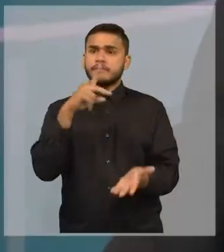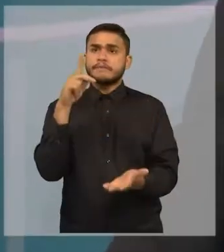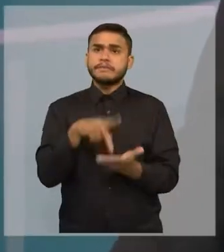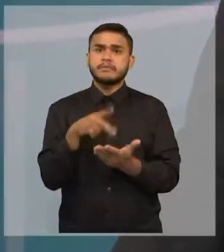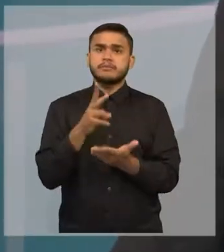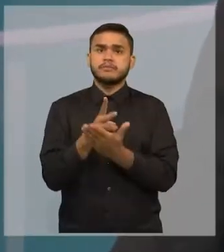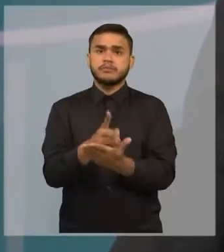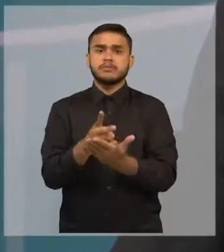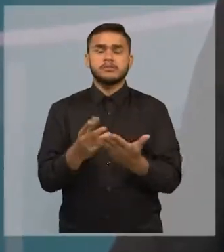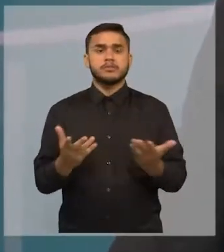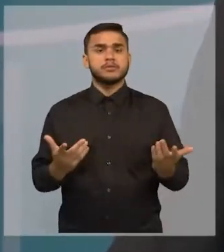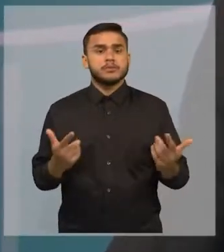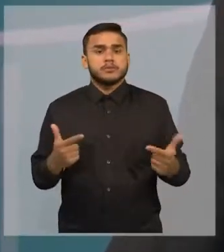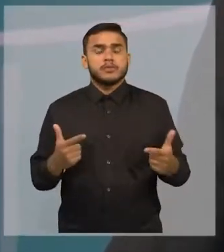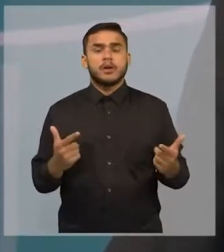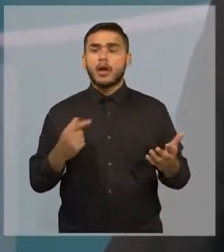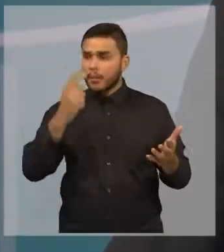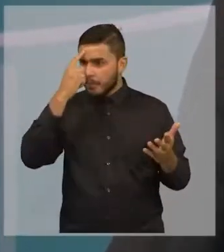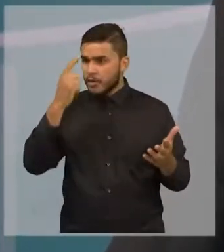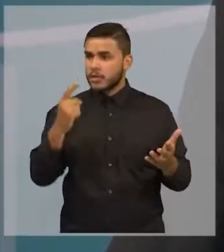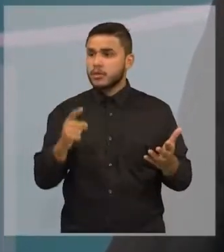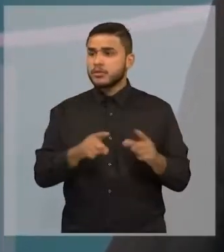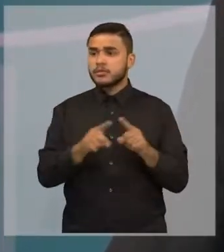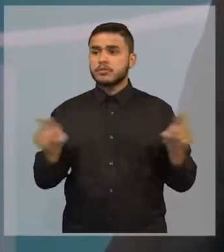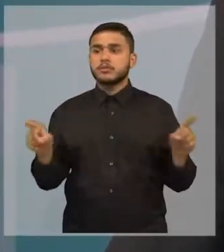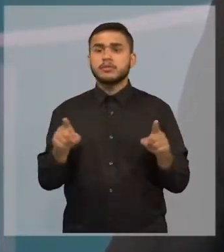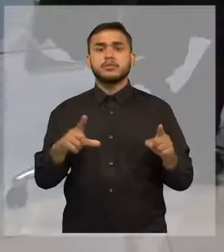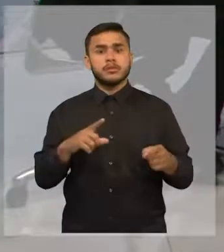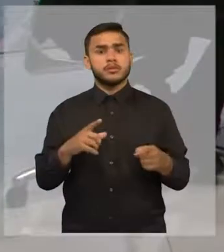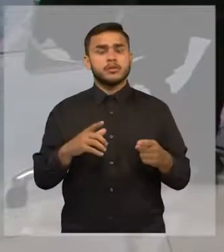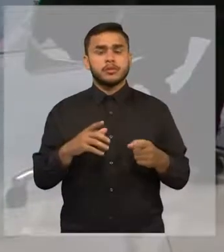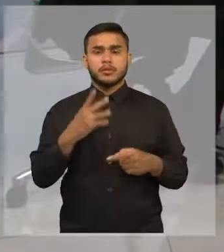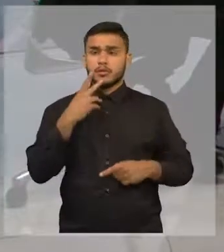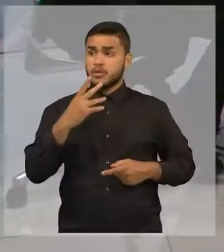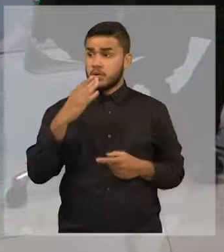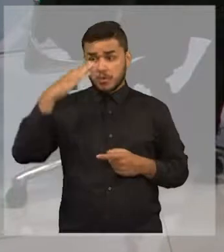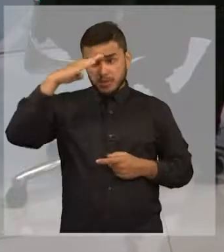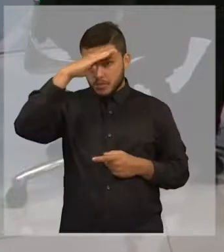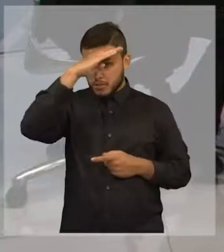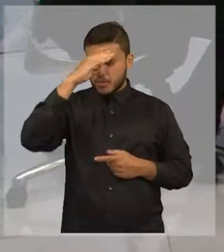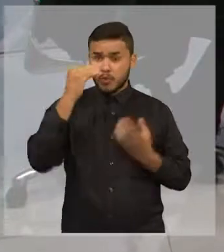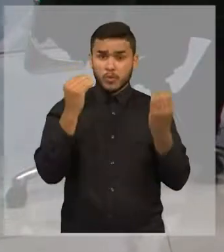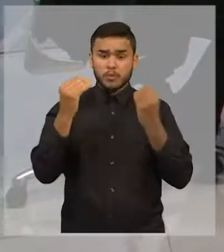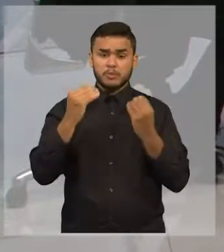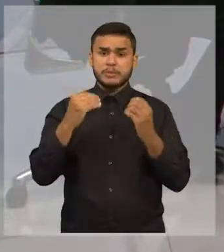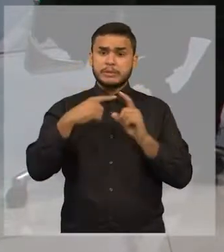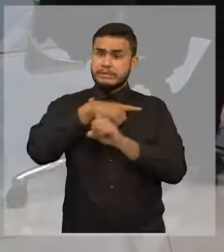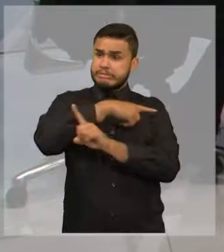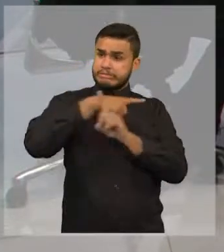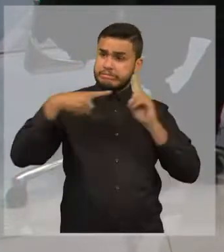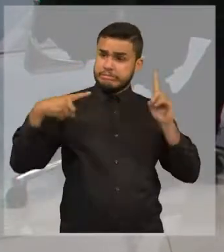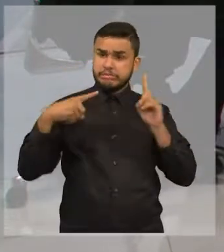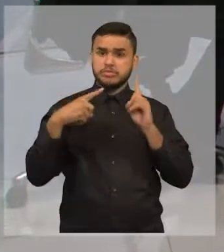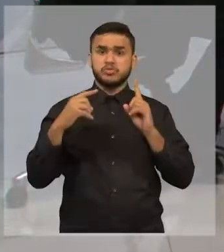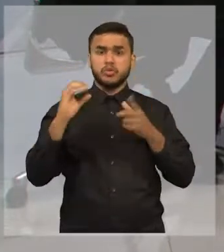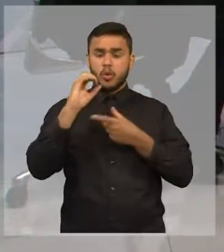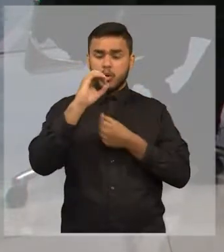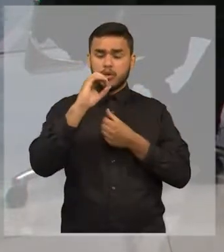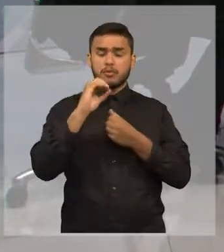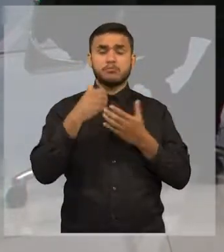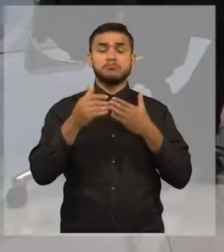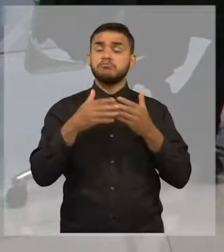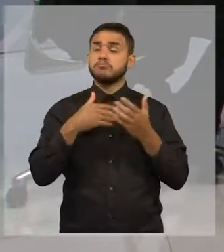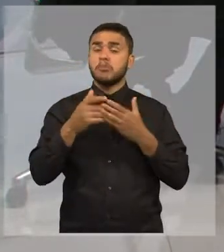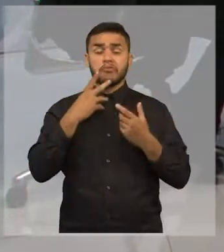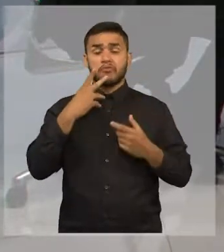confirma. Entretanto, o governo preferiu linearmente estabelecer um corte brusco demais, se analisar caso a caso,